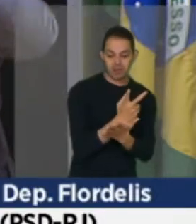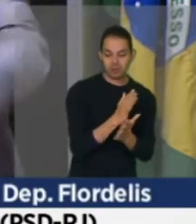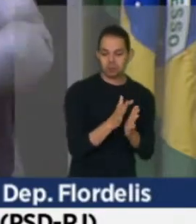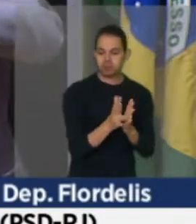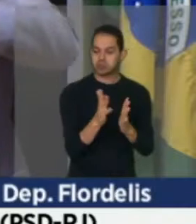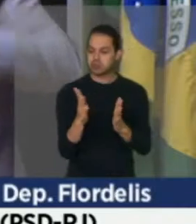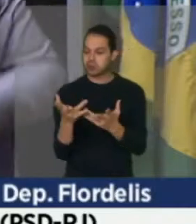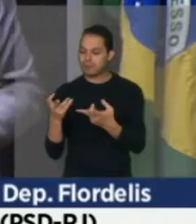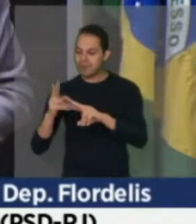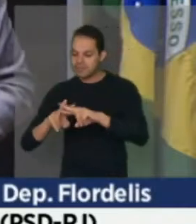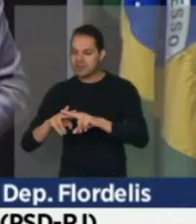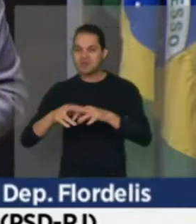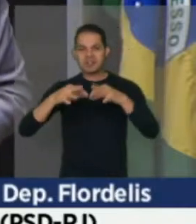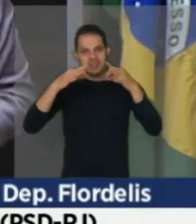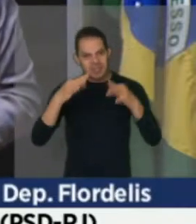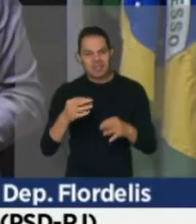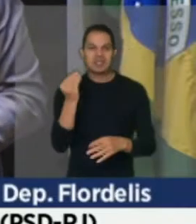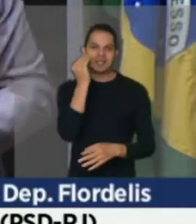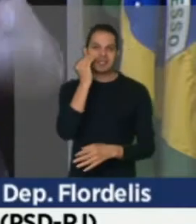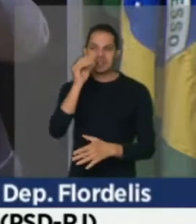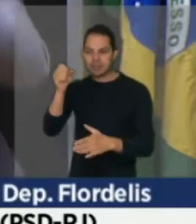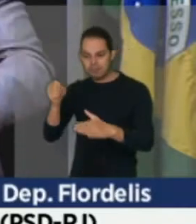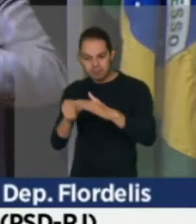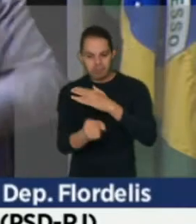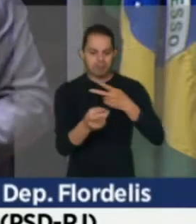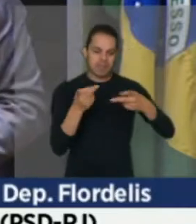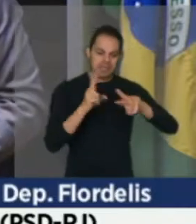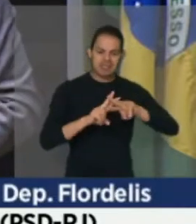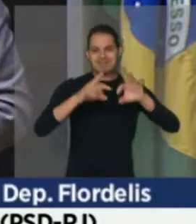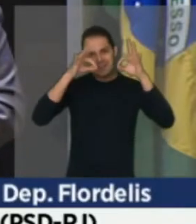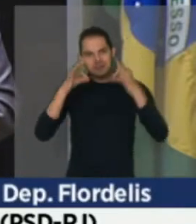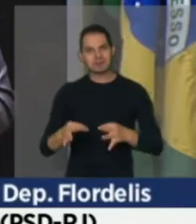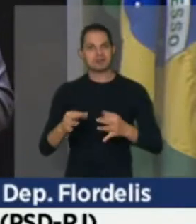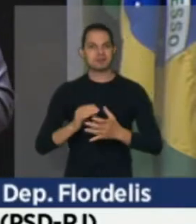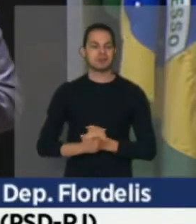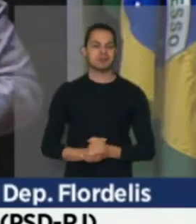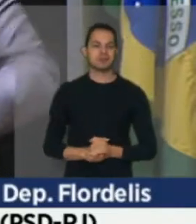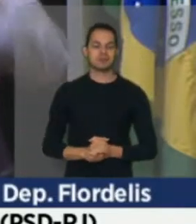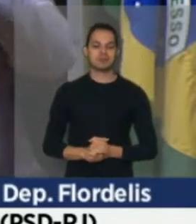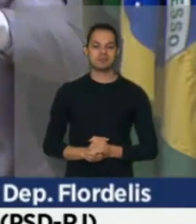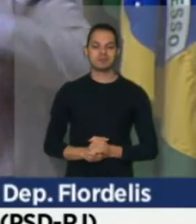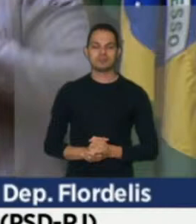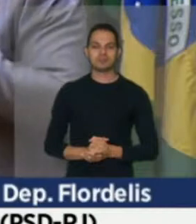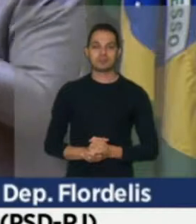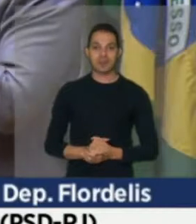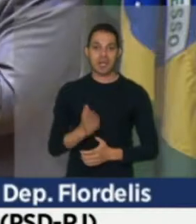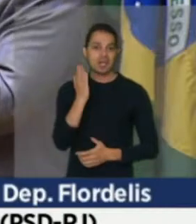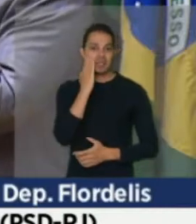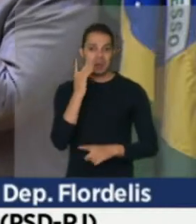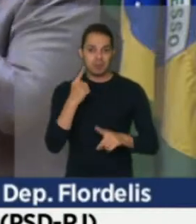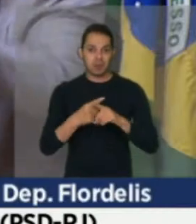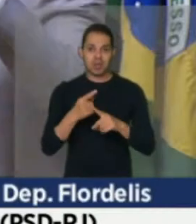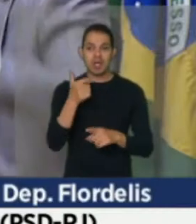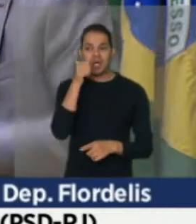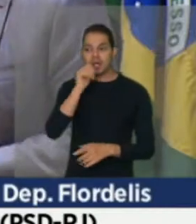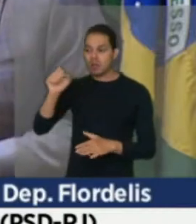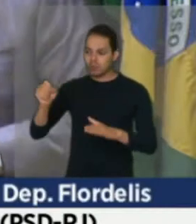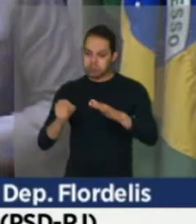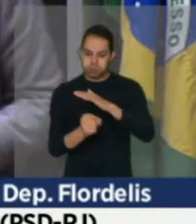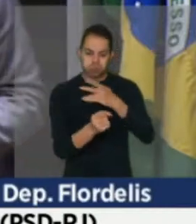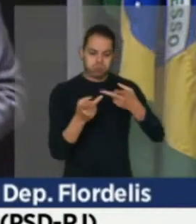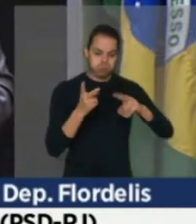tenho certeza que vão tentar prendê-la. Certeza. E sabe por que vão prender por um fato